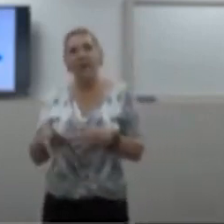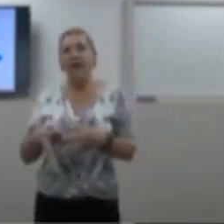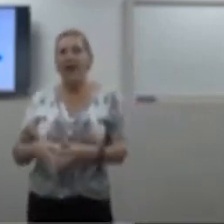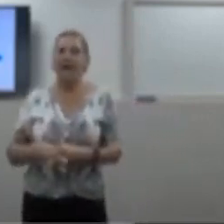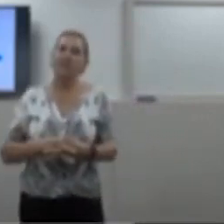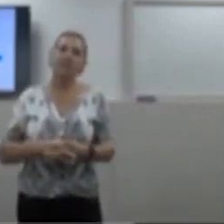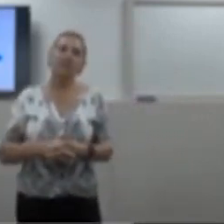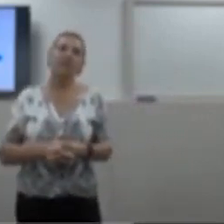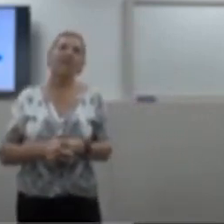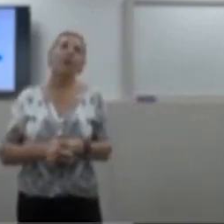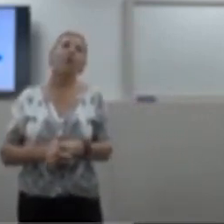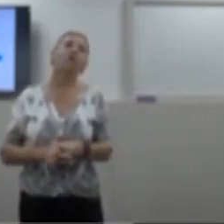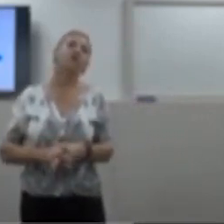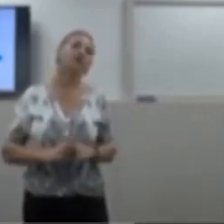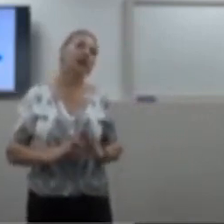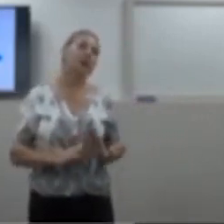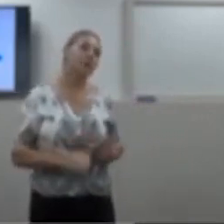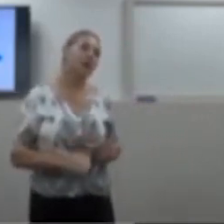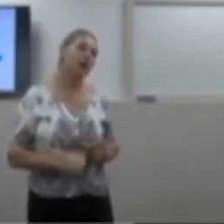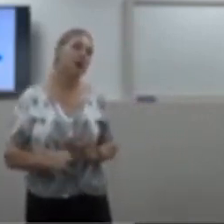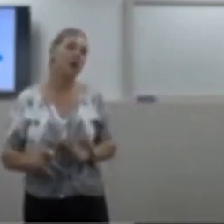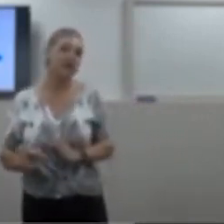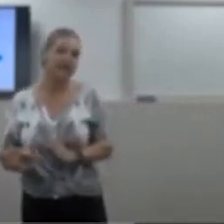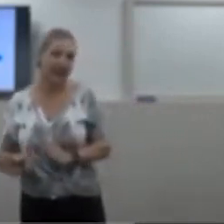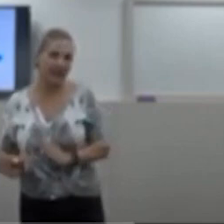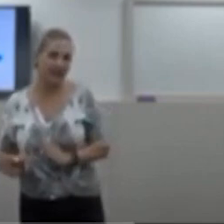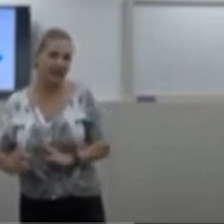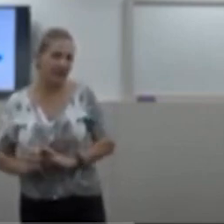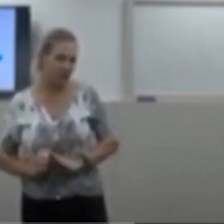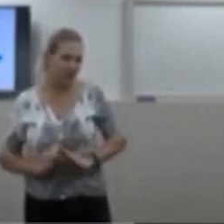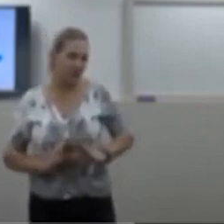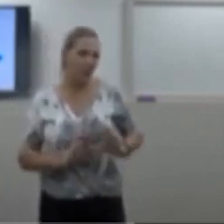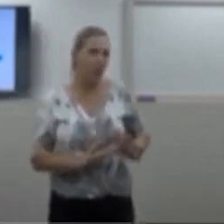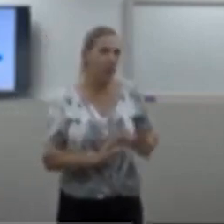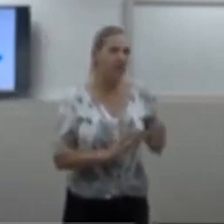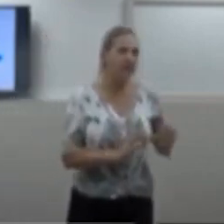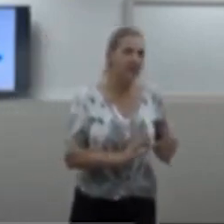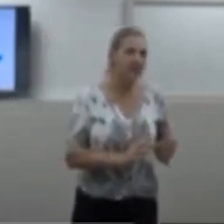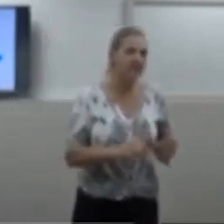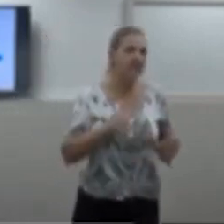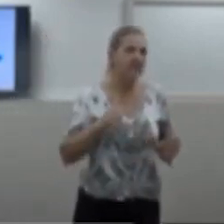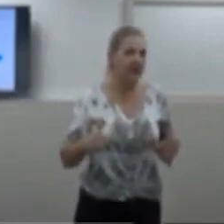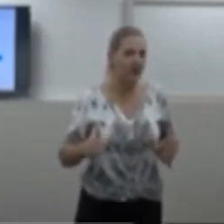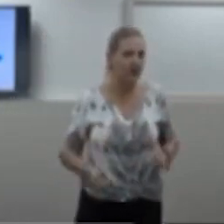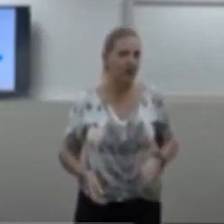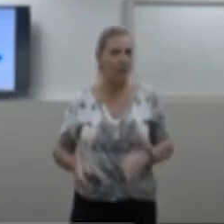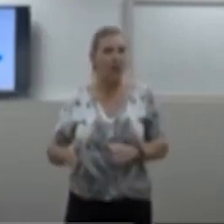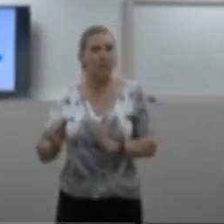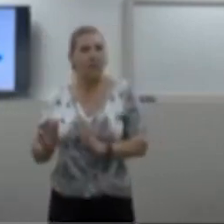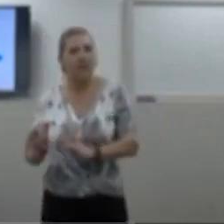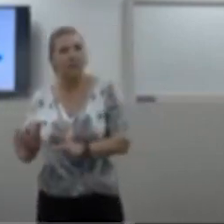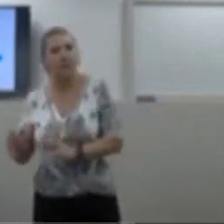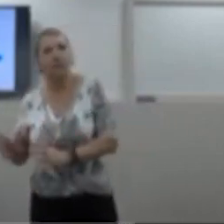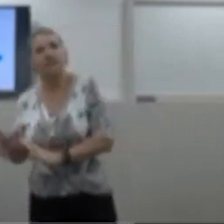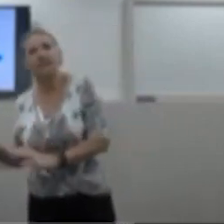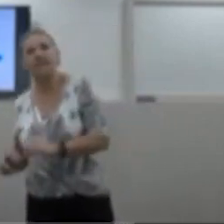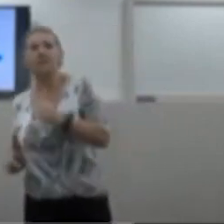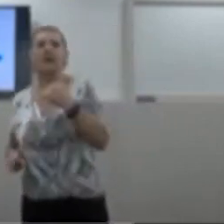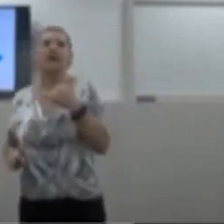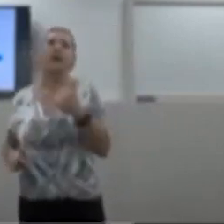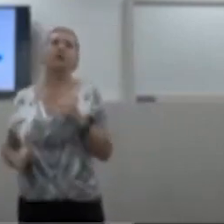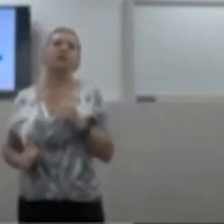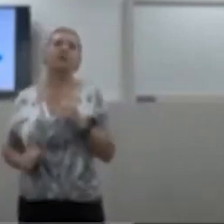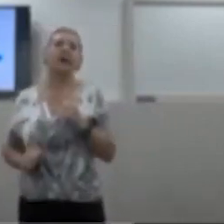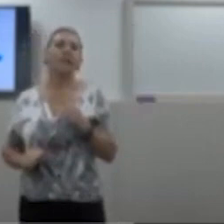Esse numeral é, nós vamos chamar de ordinal, porque é ordem. Vejam, um, dois, três, cardinal. Primeiro,